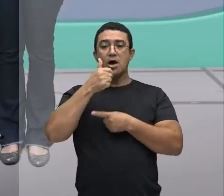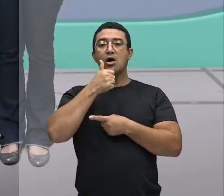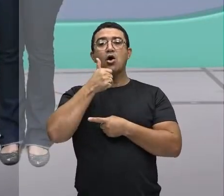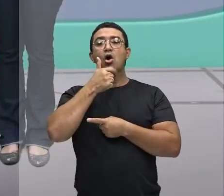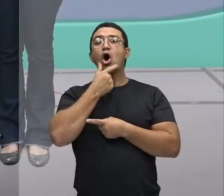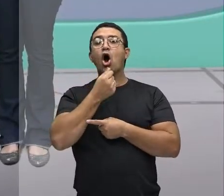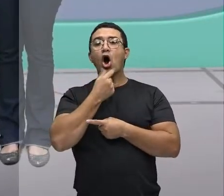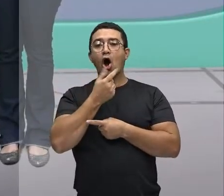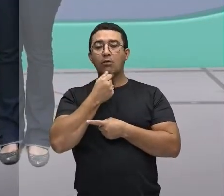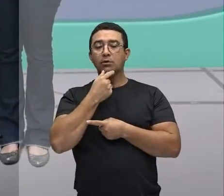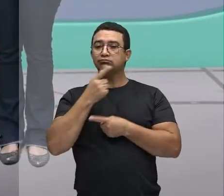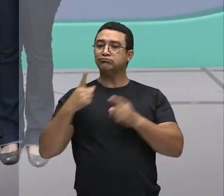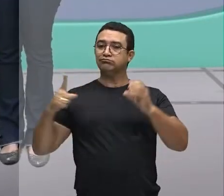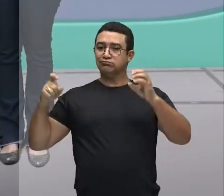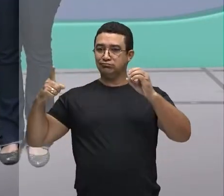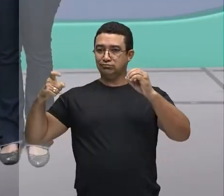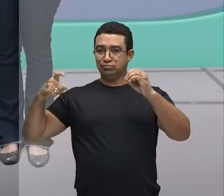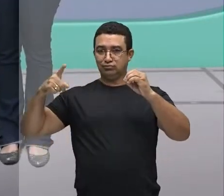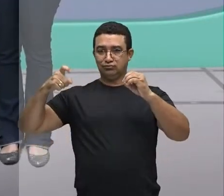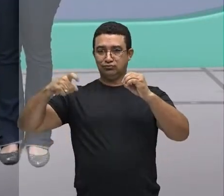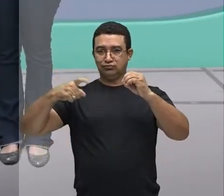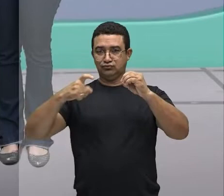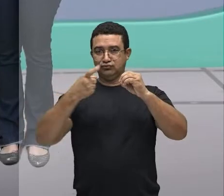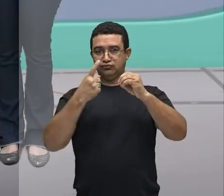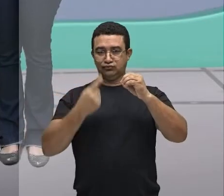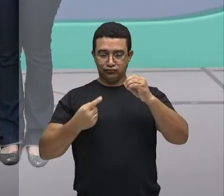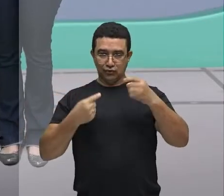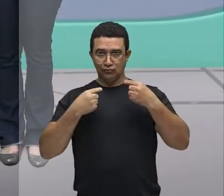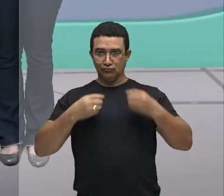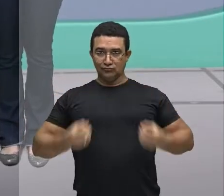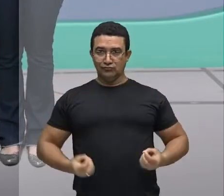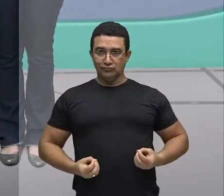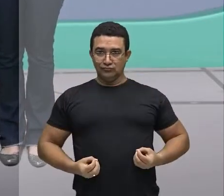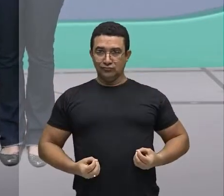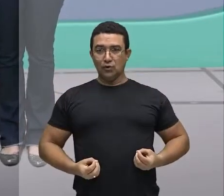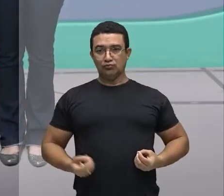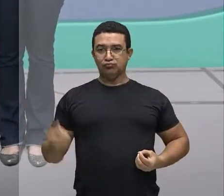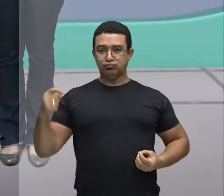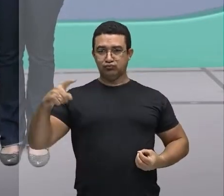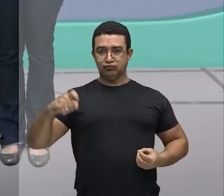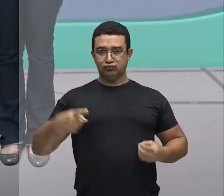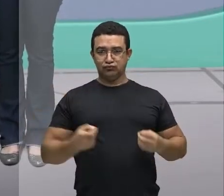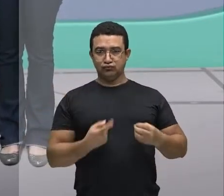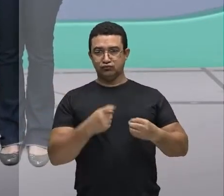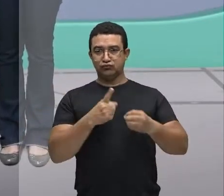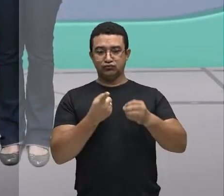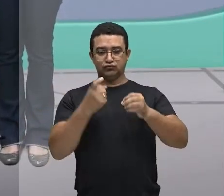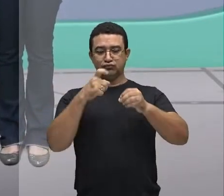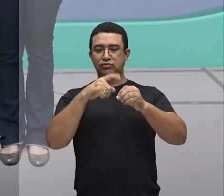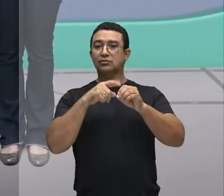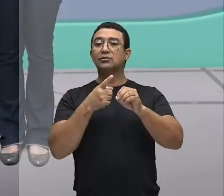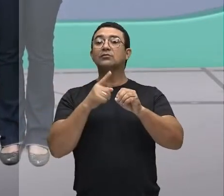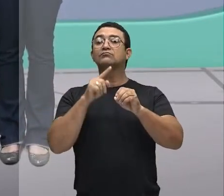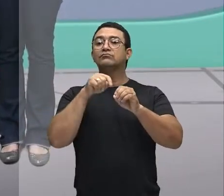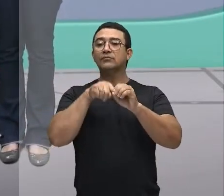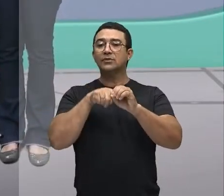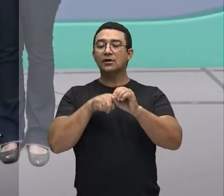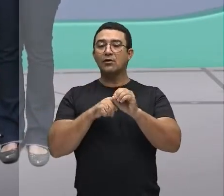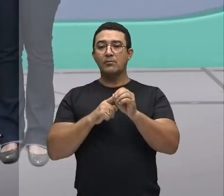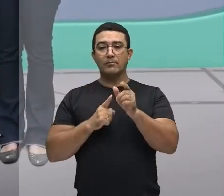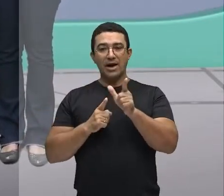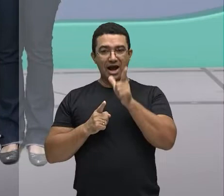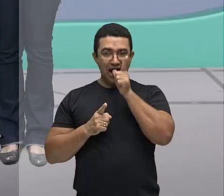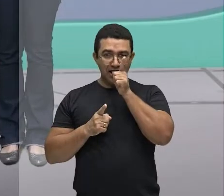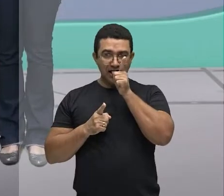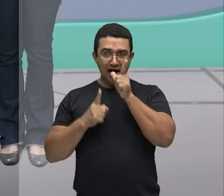vão percorrer todo esse trajeto até ser liberado pela uretra. É importante frisar que aqui